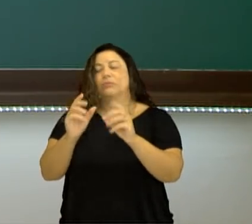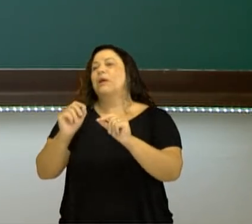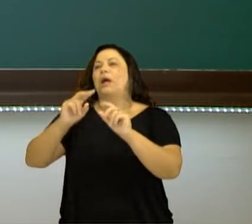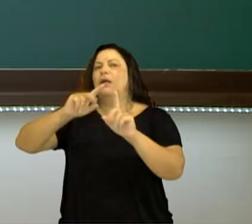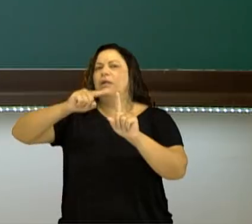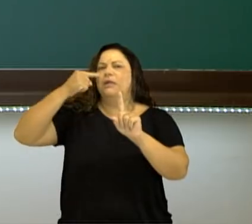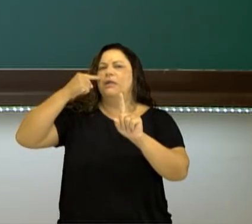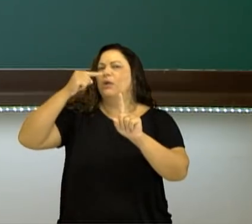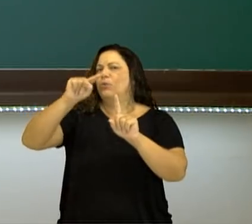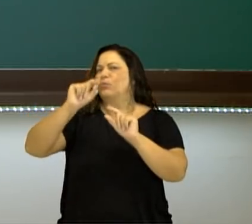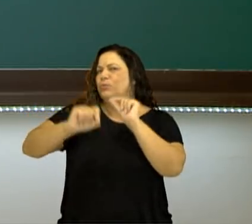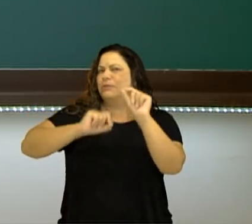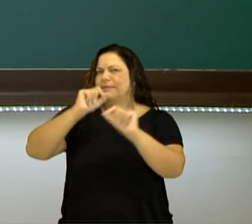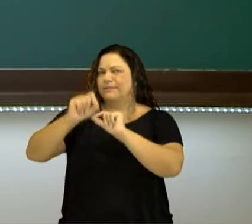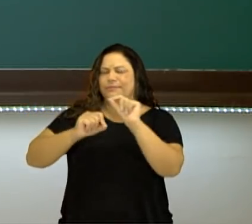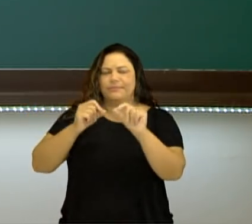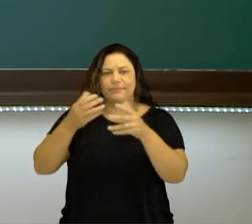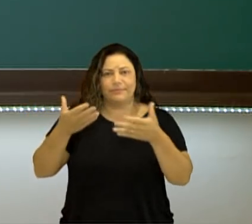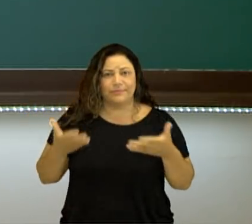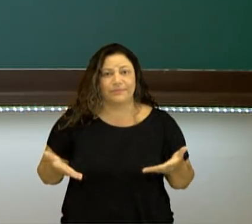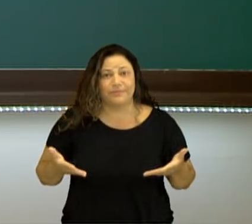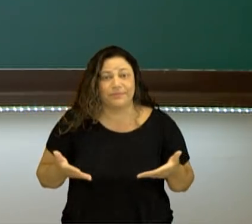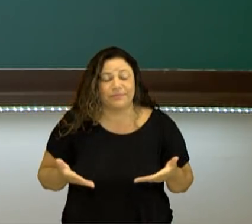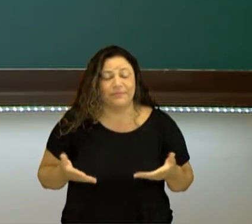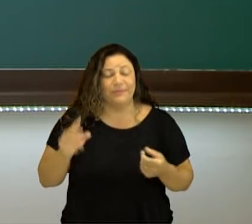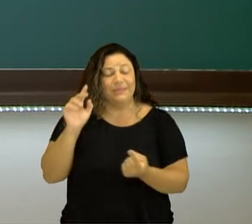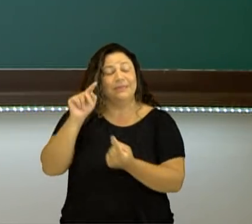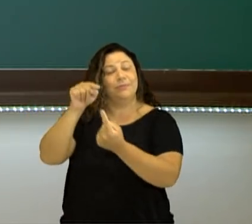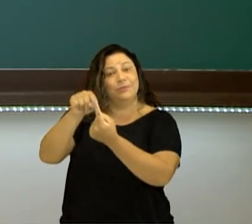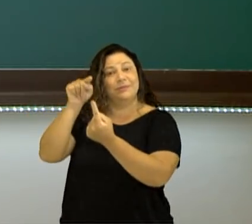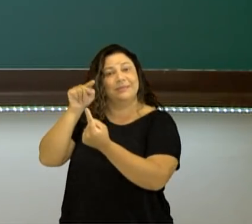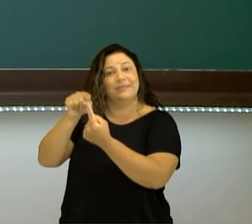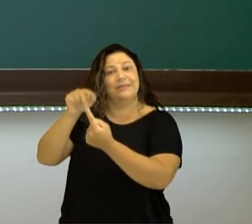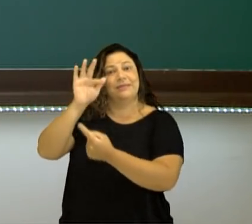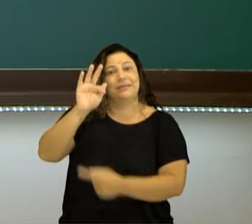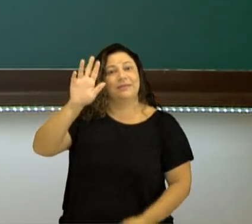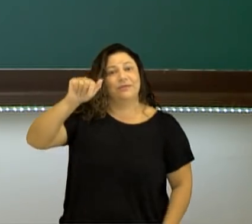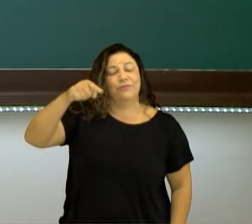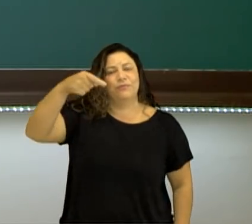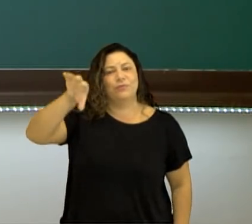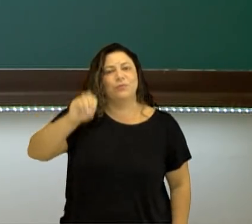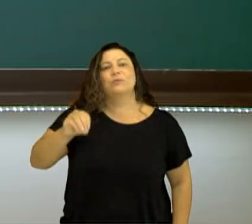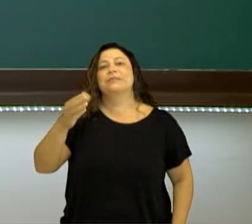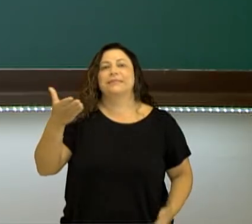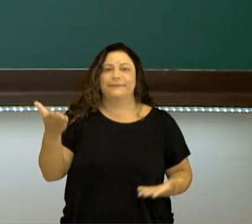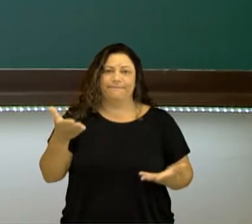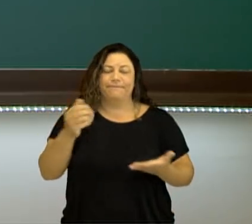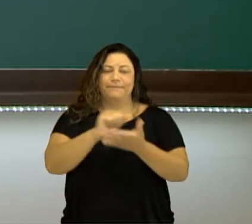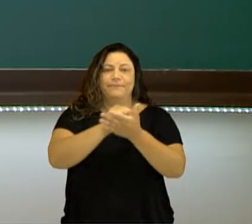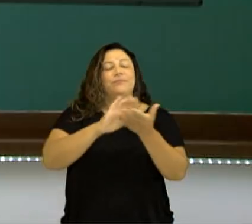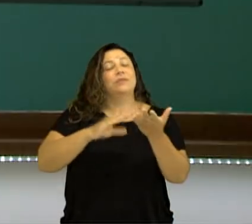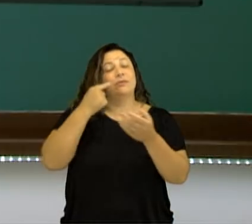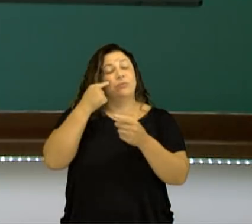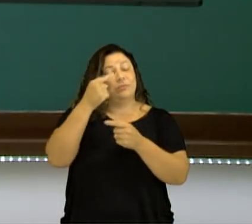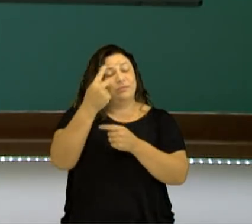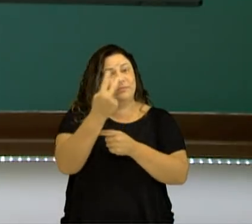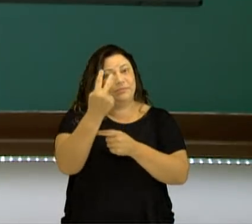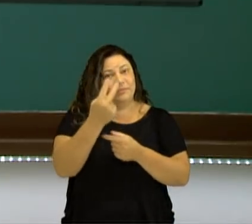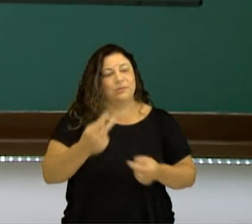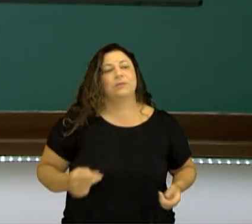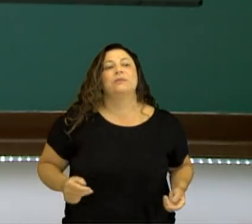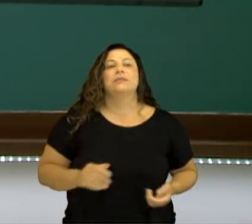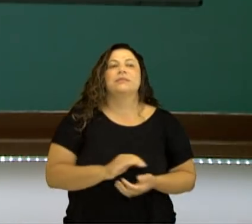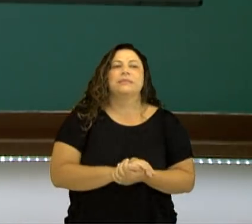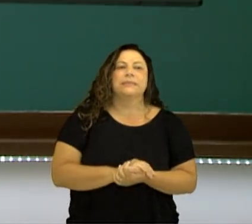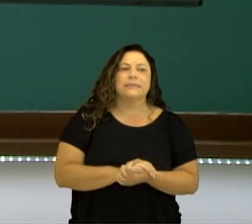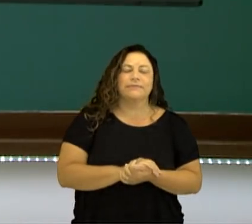gráfica, o que eu tenho que levar em consideração para identificar uma função? Vamos corrigir então o exercício 2. Aqui na